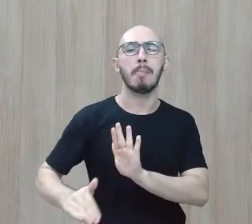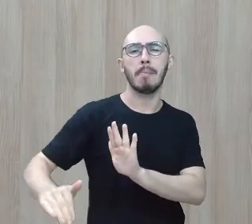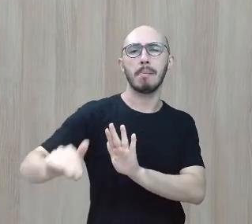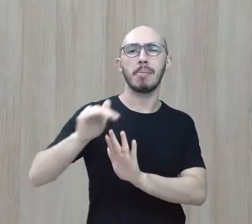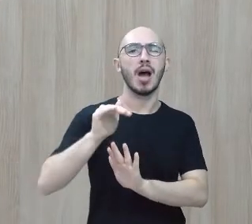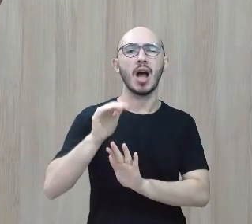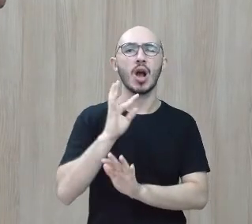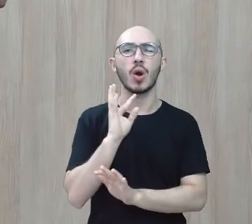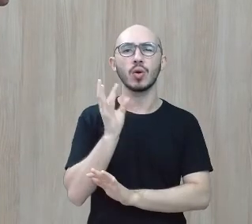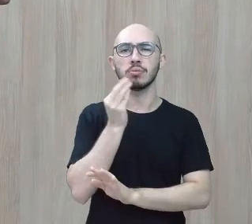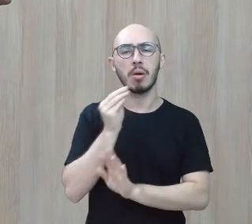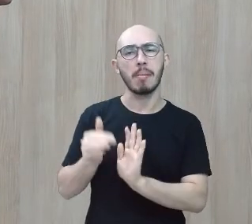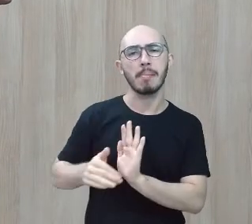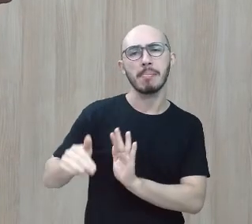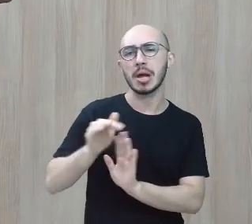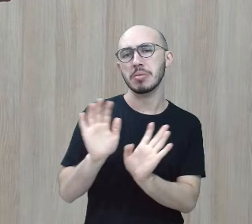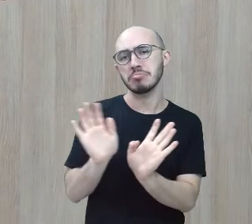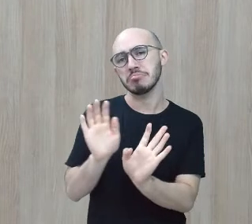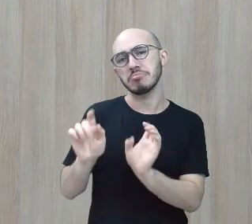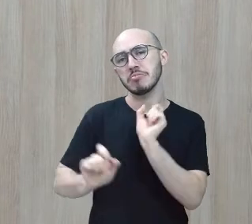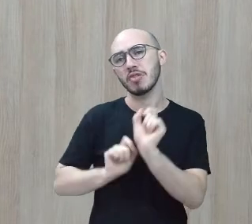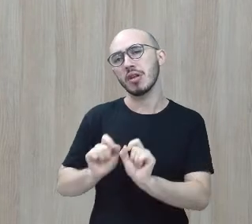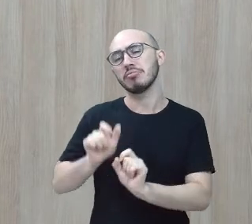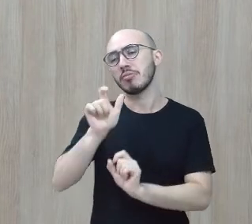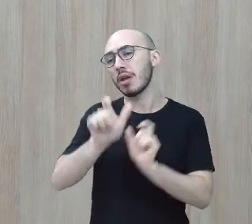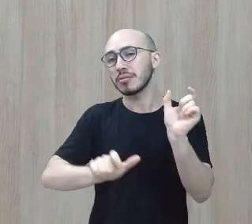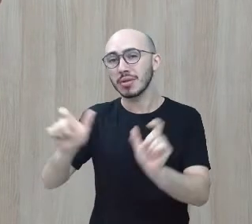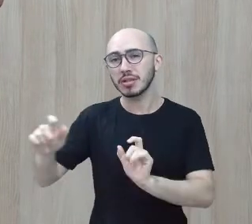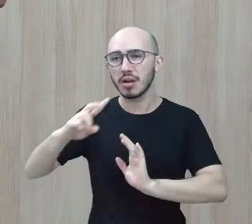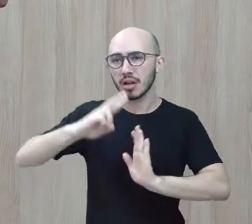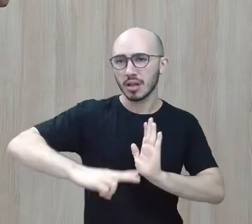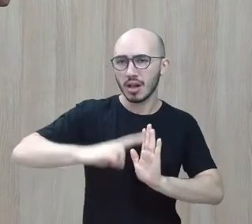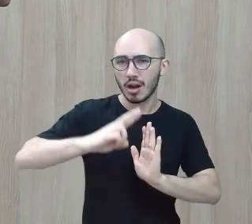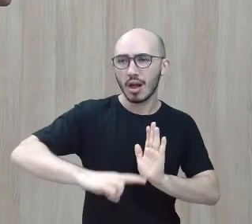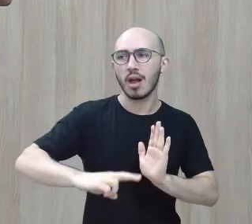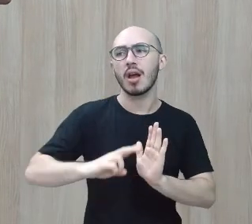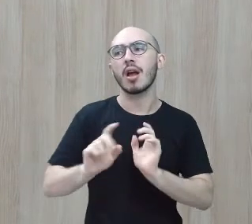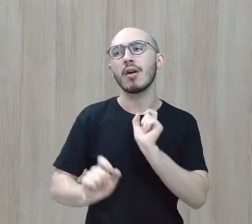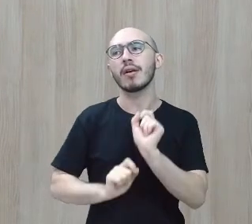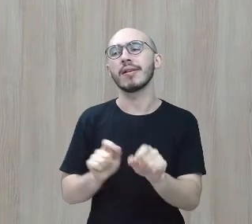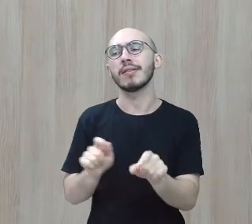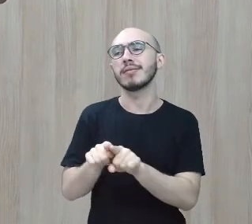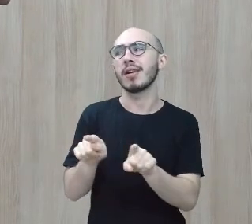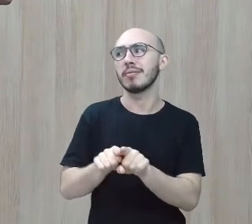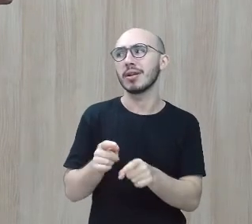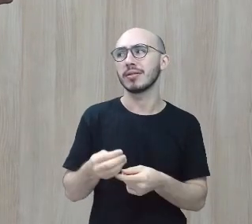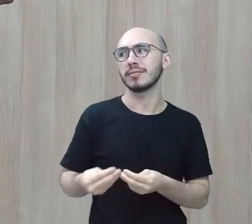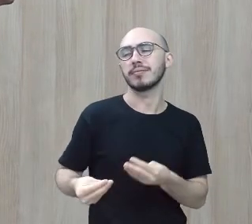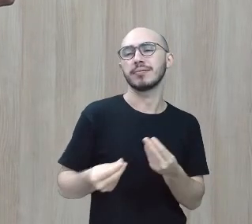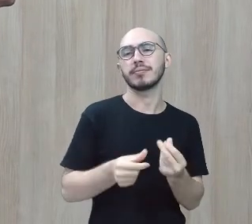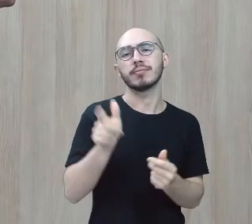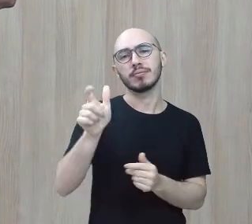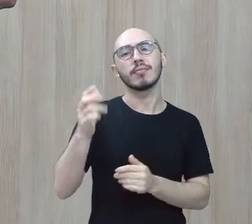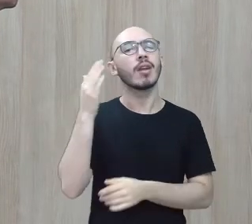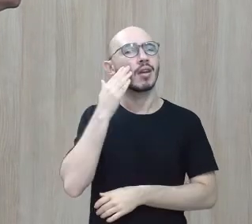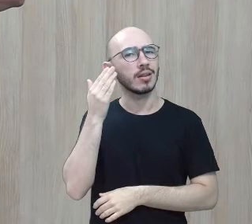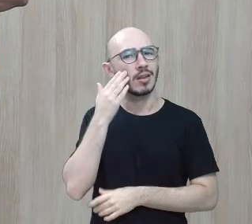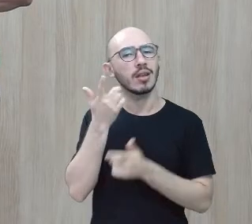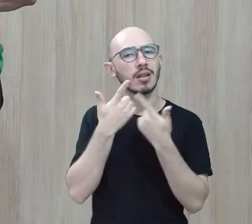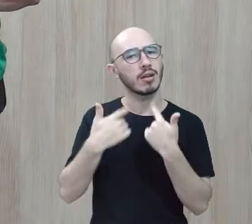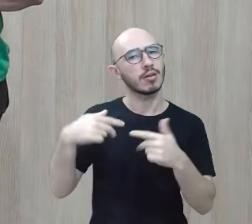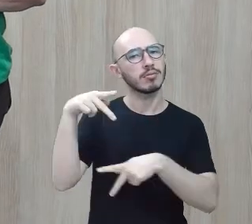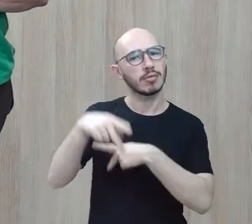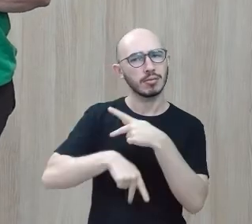conhecimento rebuscado, mas ele alcança aquele leitor que entende a linguagem